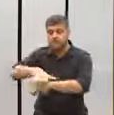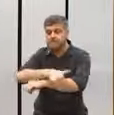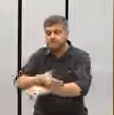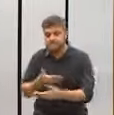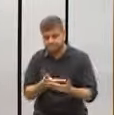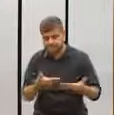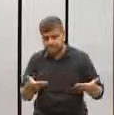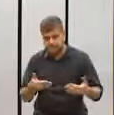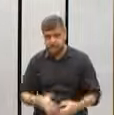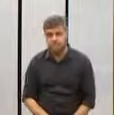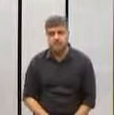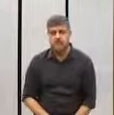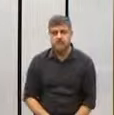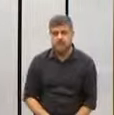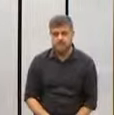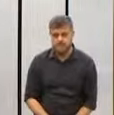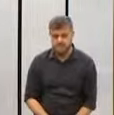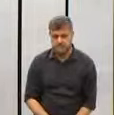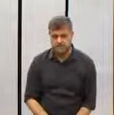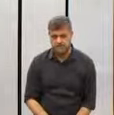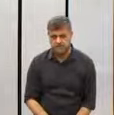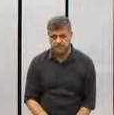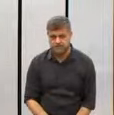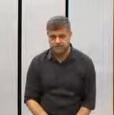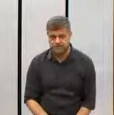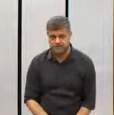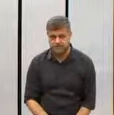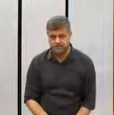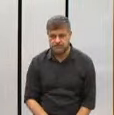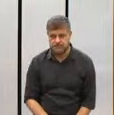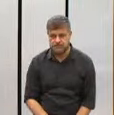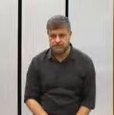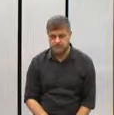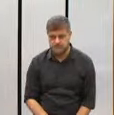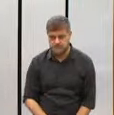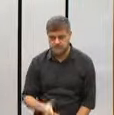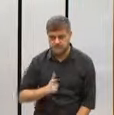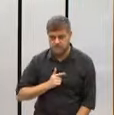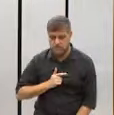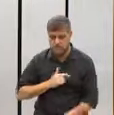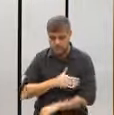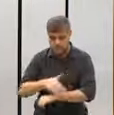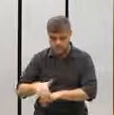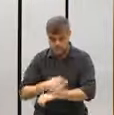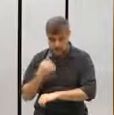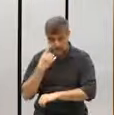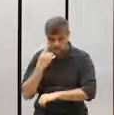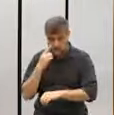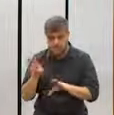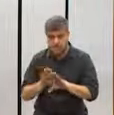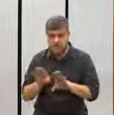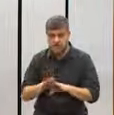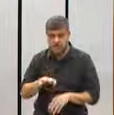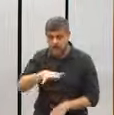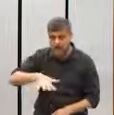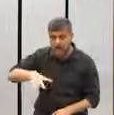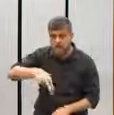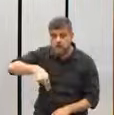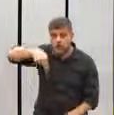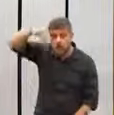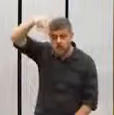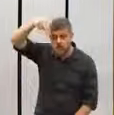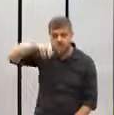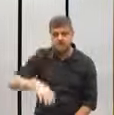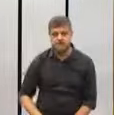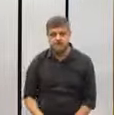Avenida Francisco Glicério, 1269, no segundo andar, aqui no centro de Campinas. E para a região Norte,